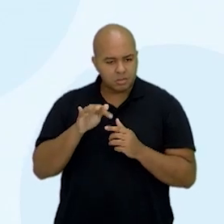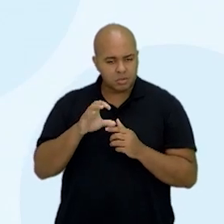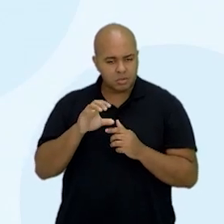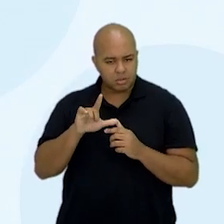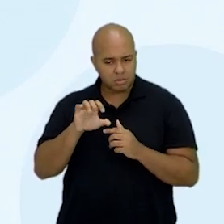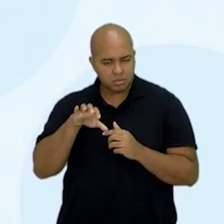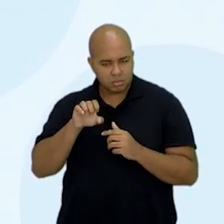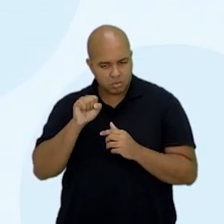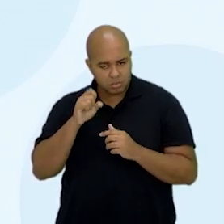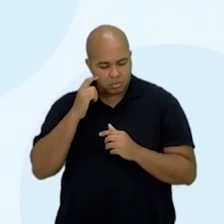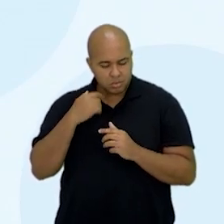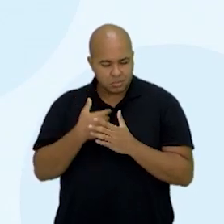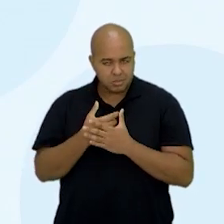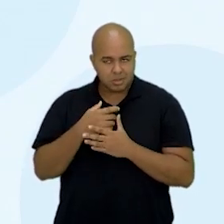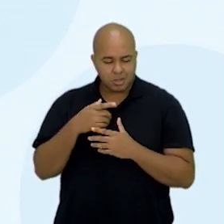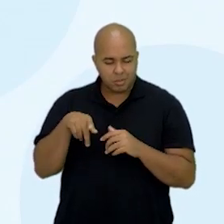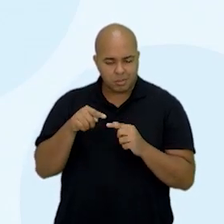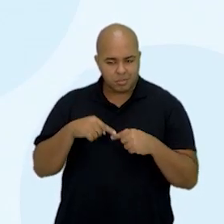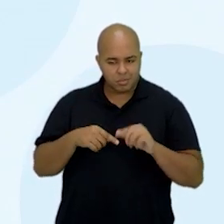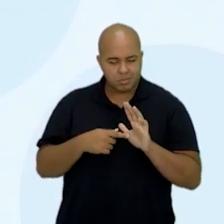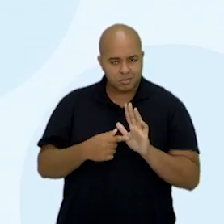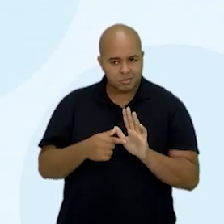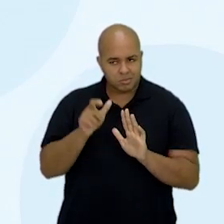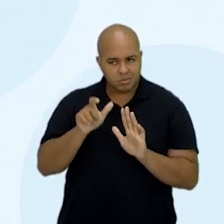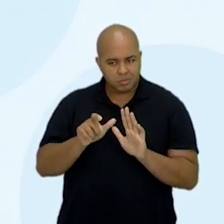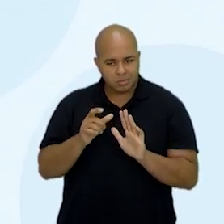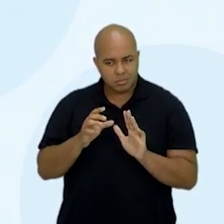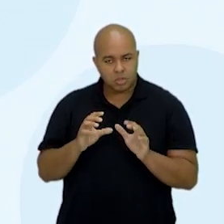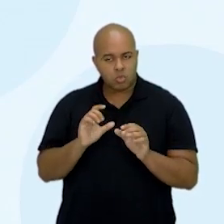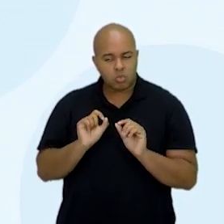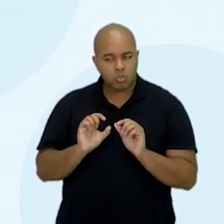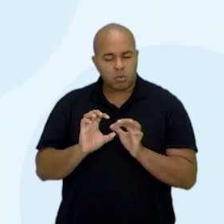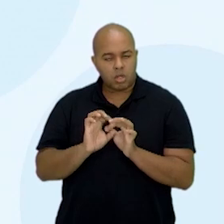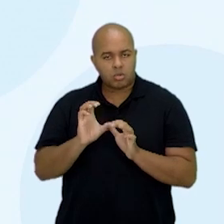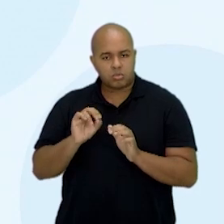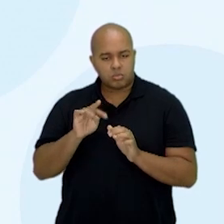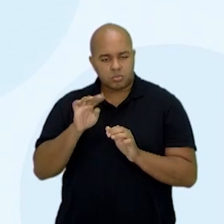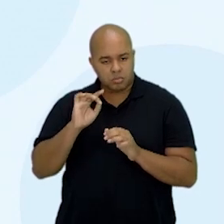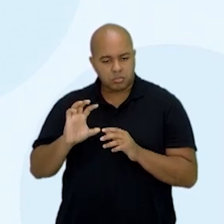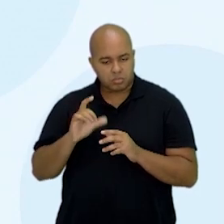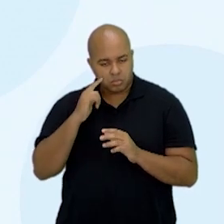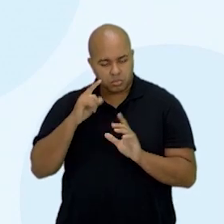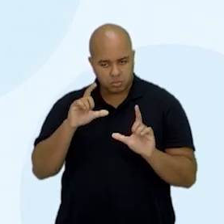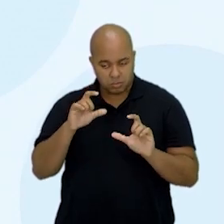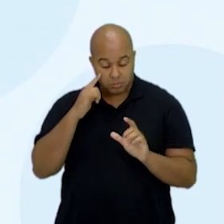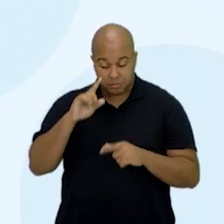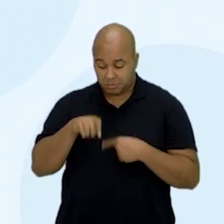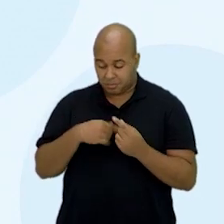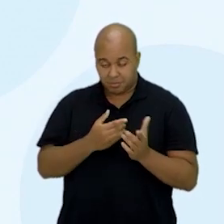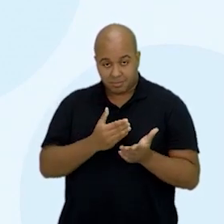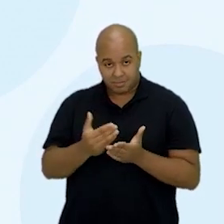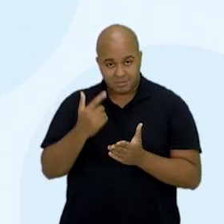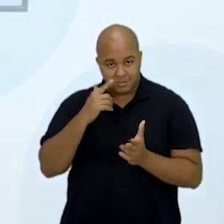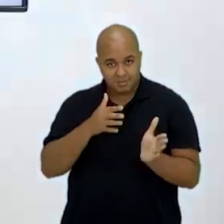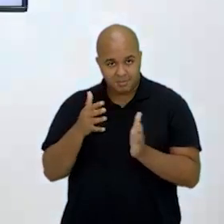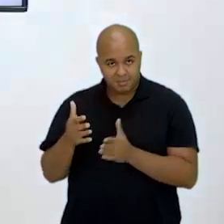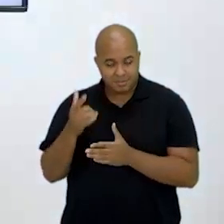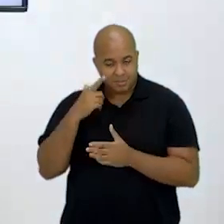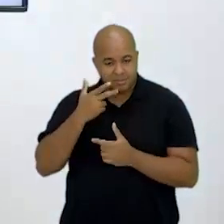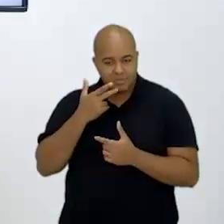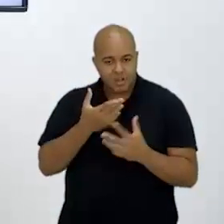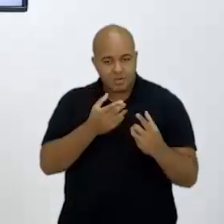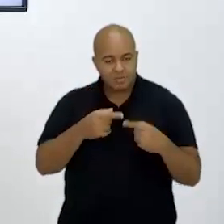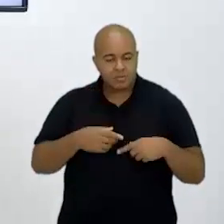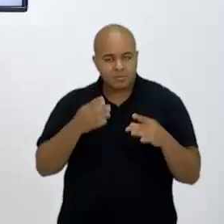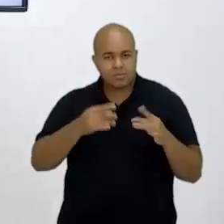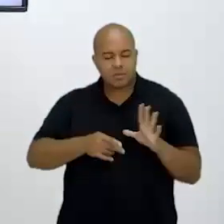ou seja as orações que indicam uma condição então dei o print na tela e vamos lá para frente que a gente vai falar